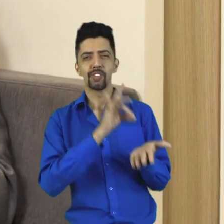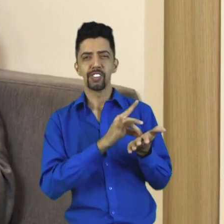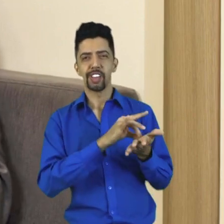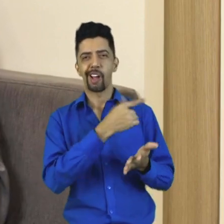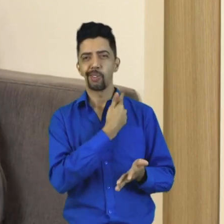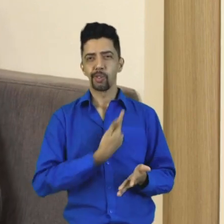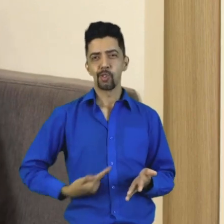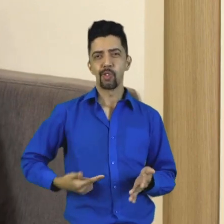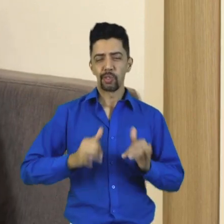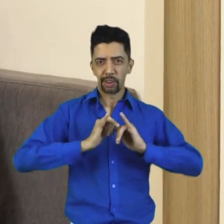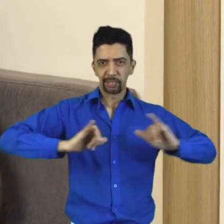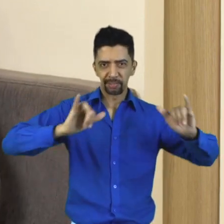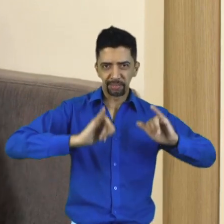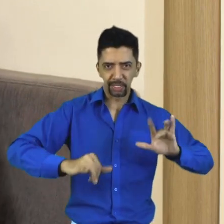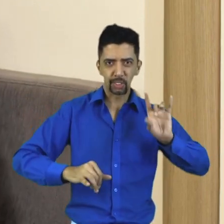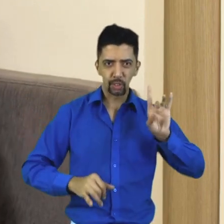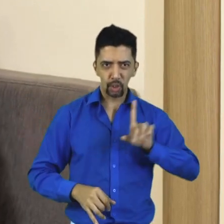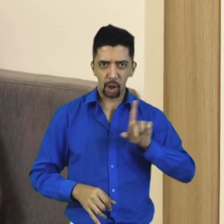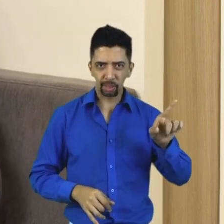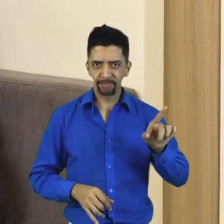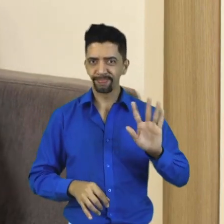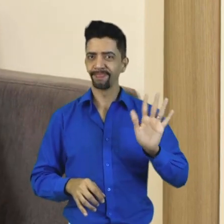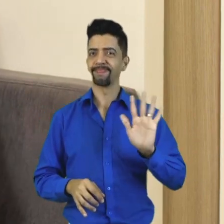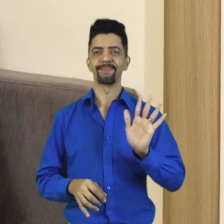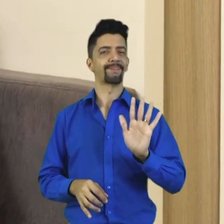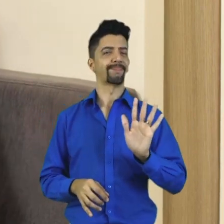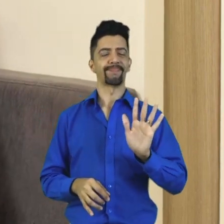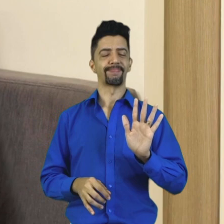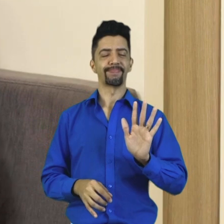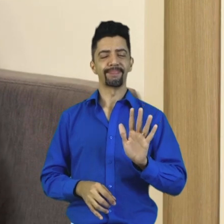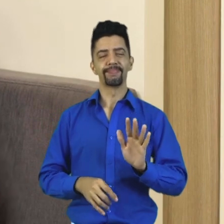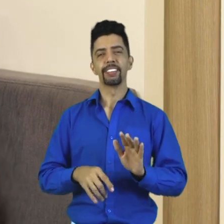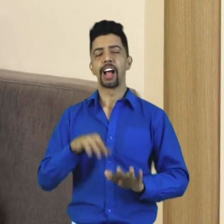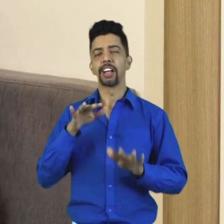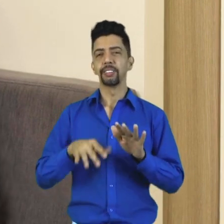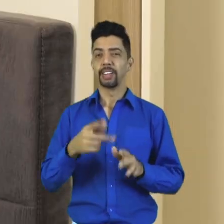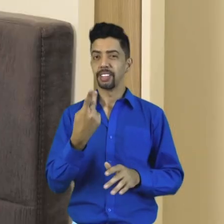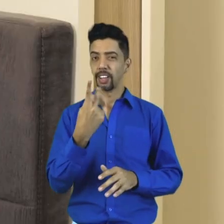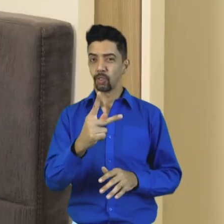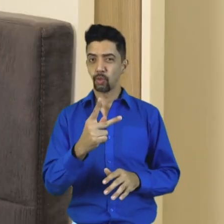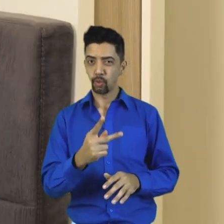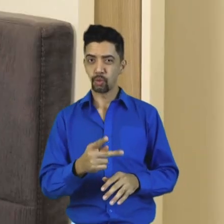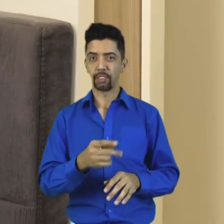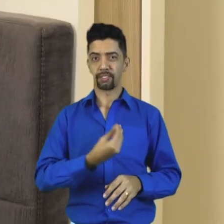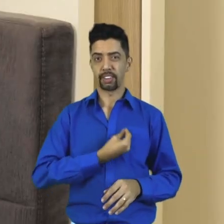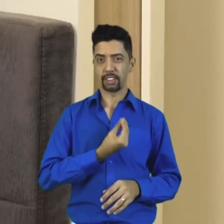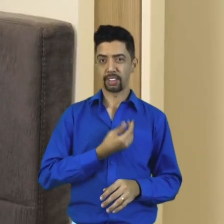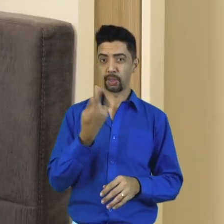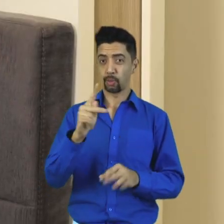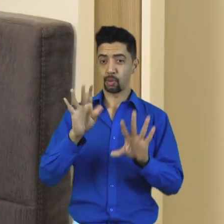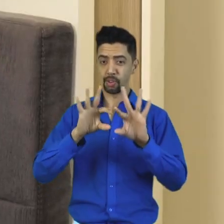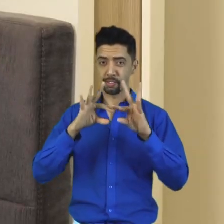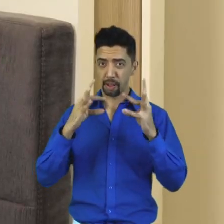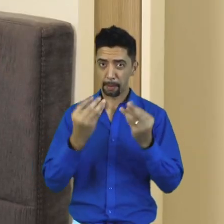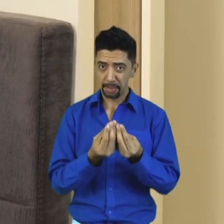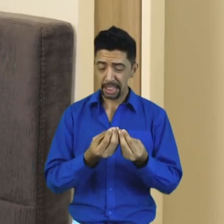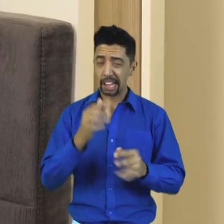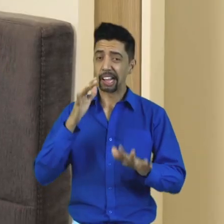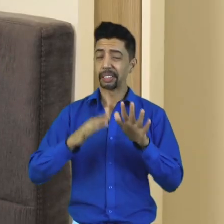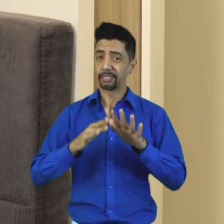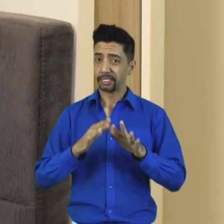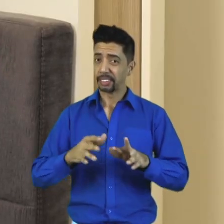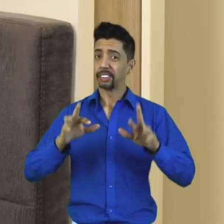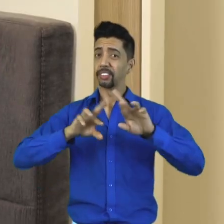oficial, possa ser a real inflação sua, da sua família. É nesse ponto que esse vídeo vai